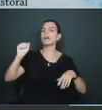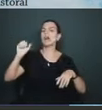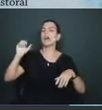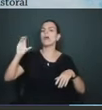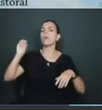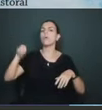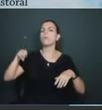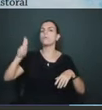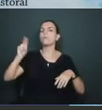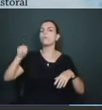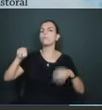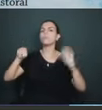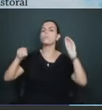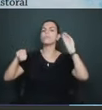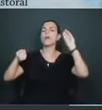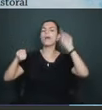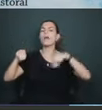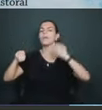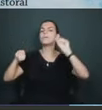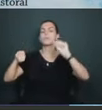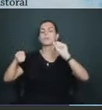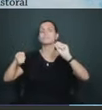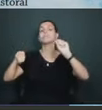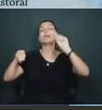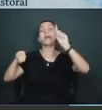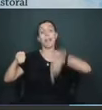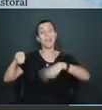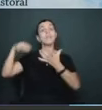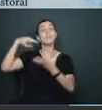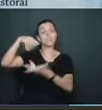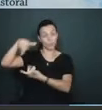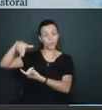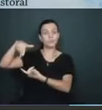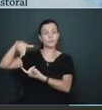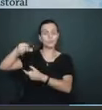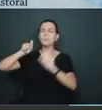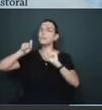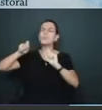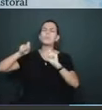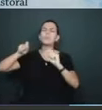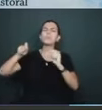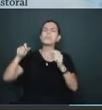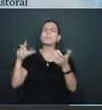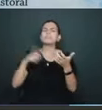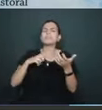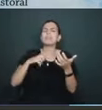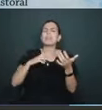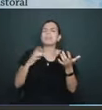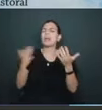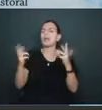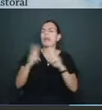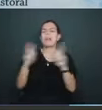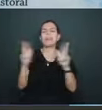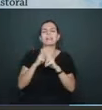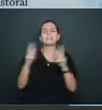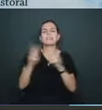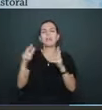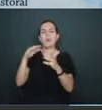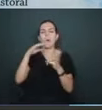Aí vocês podem perguntar o que tem a ver pessoas idosas com o planeta Terra. Como assim, né? A